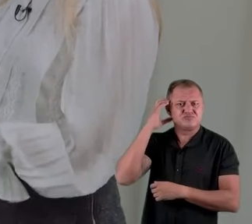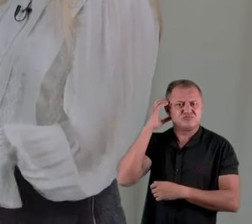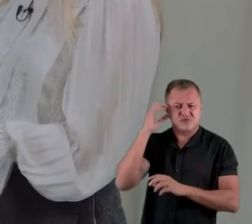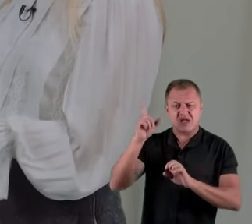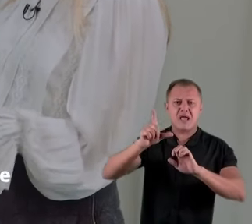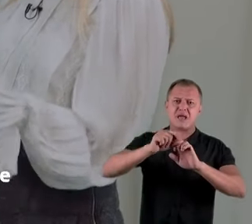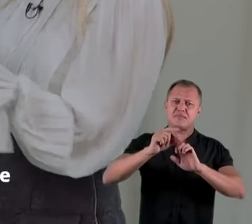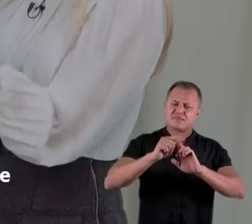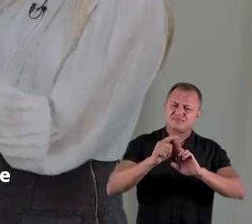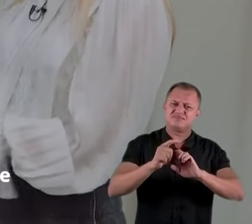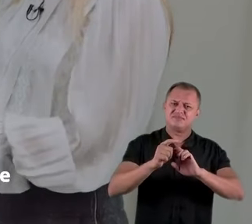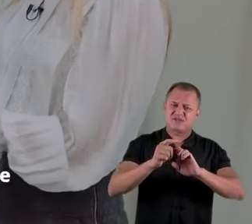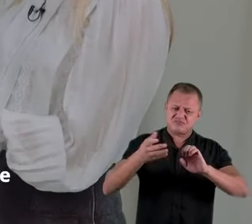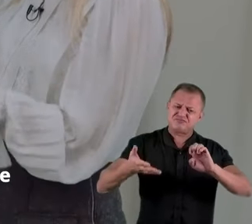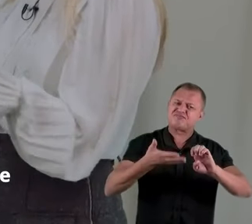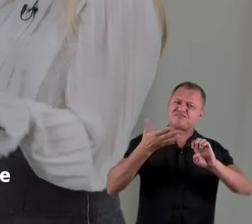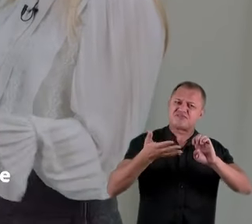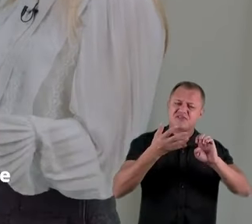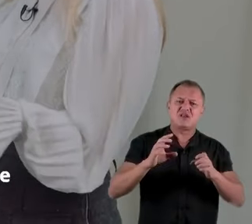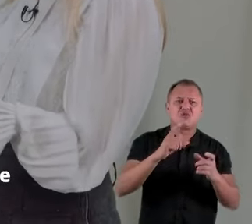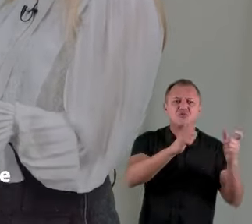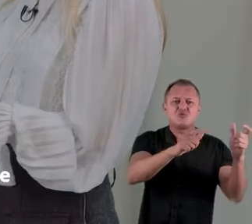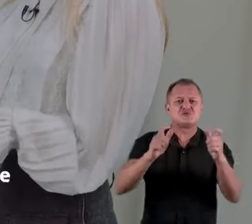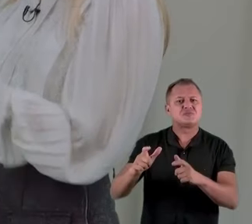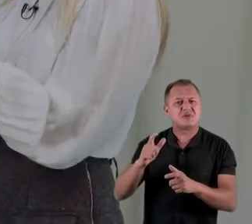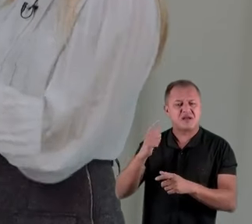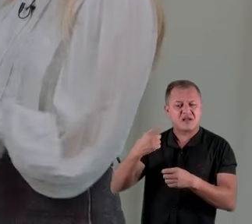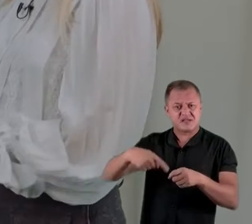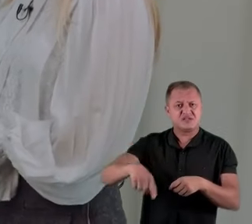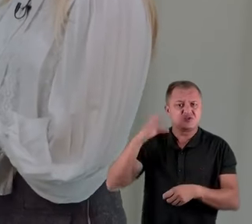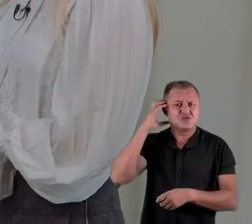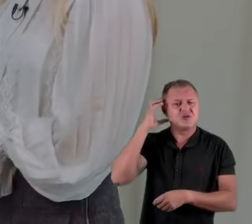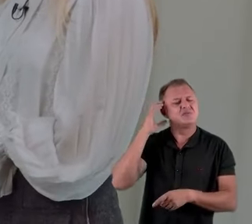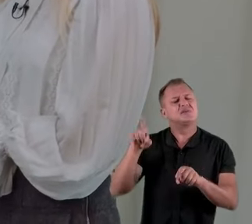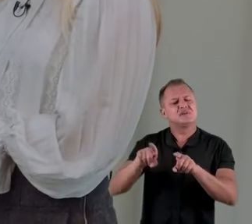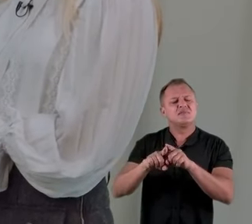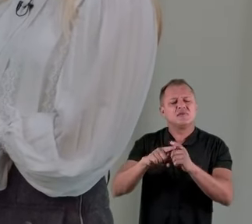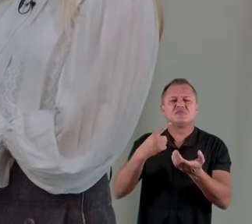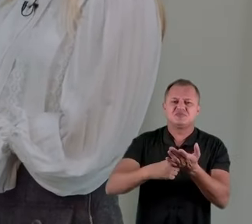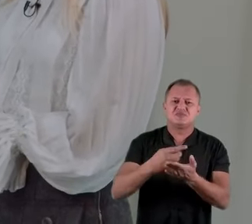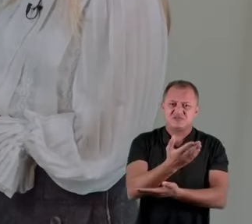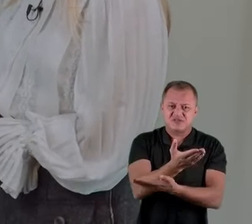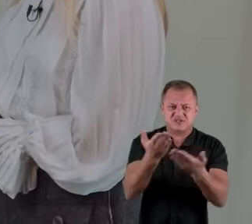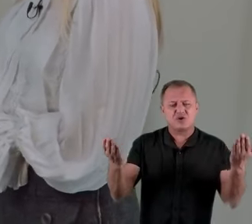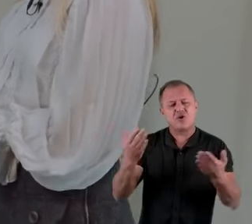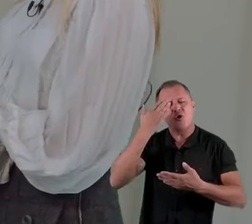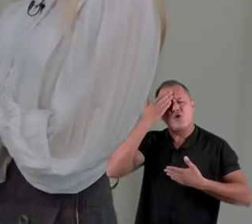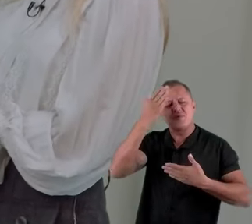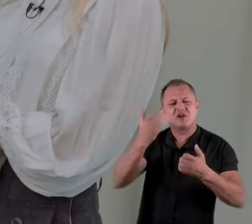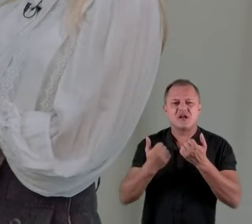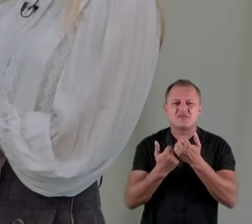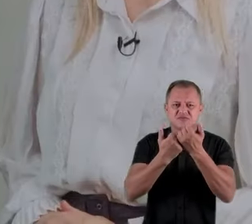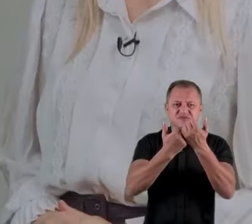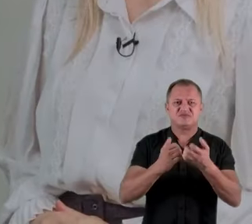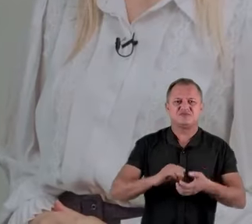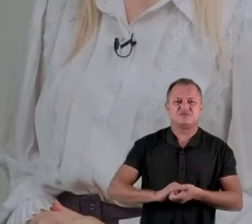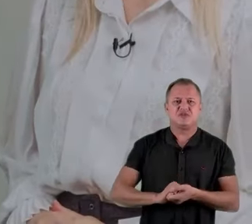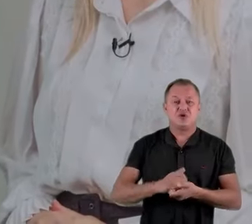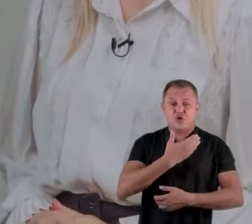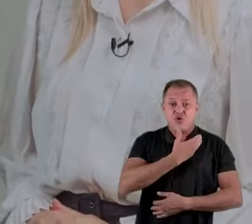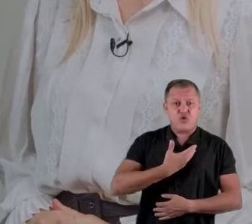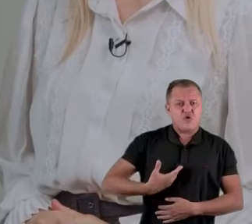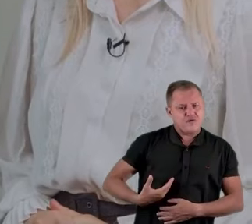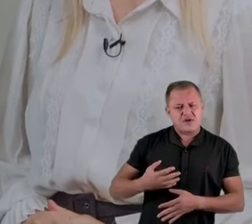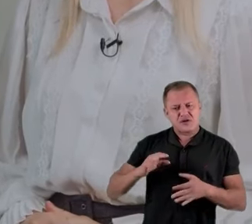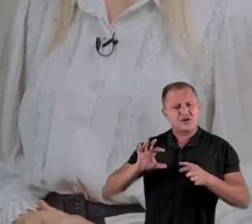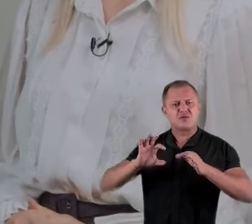os empreendedores, promover o empreendedorismo nos bairros da cidade e queremos o compromisso do senhor também. Muito obrigada pelo apoio, Dr. Geraldo. Governo